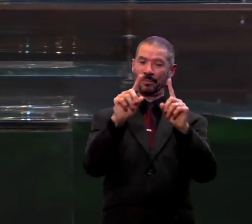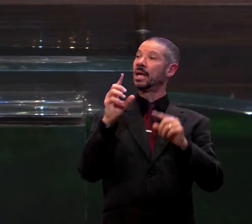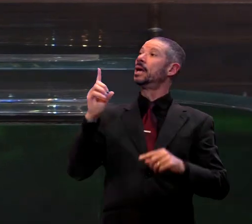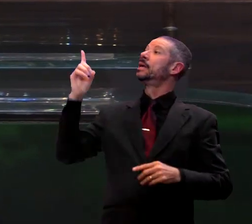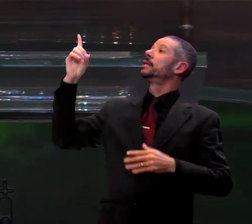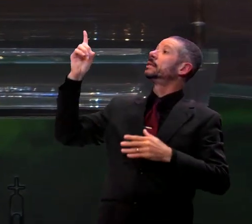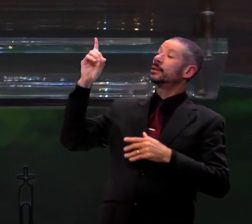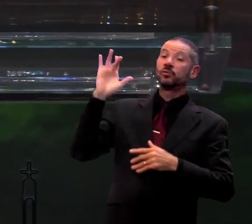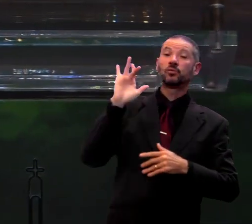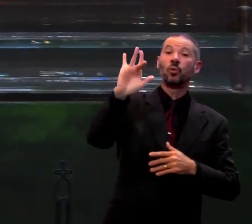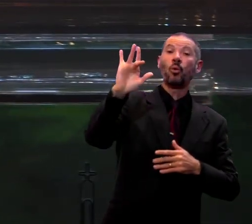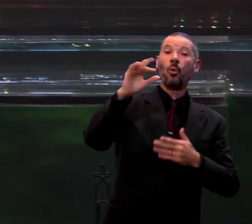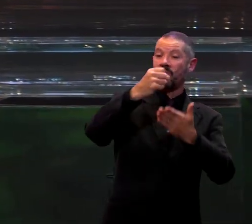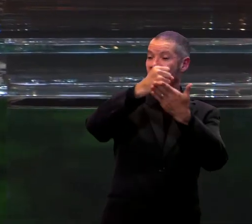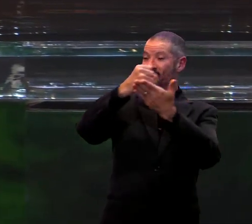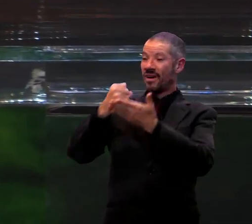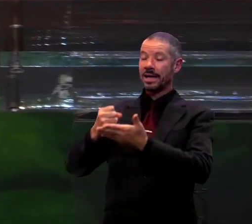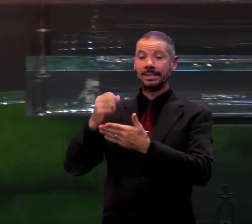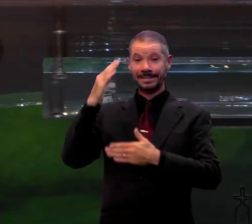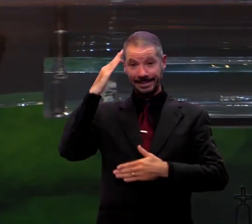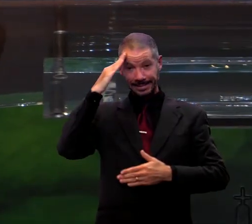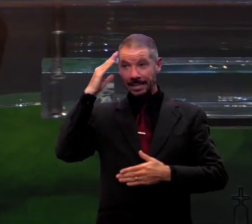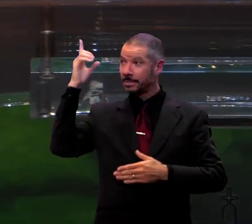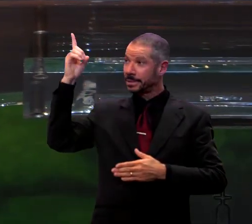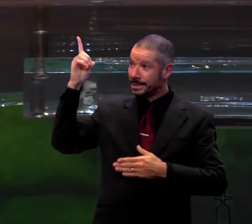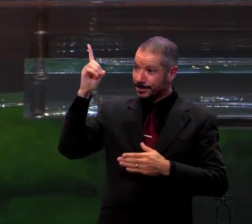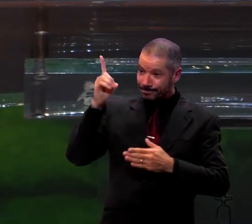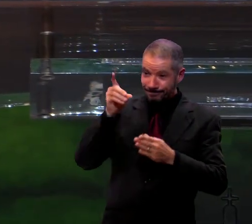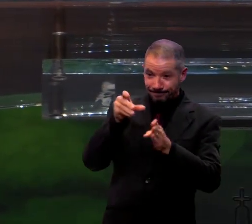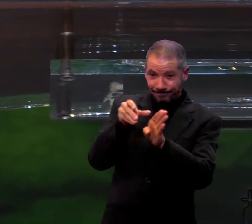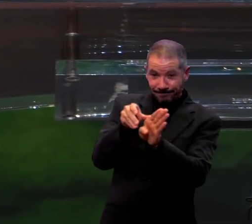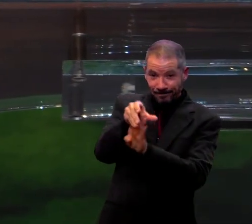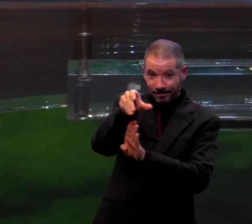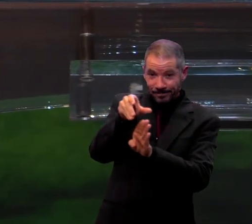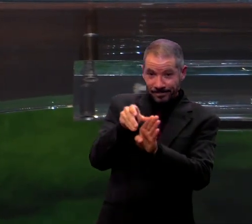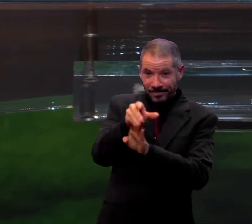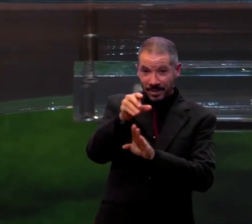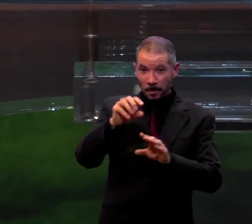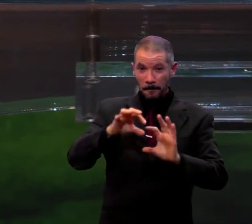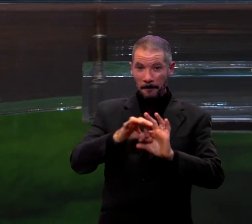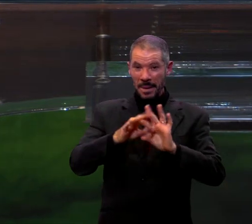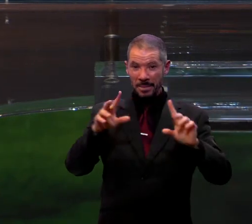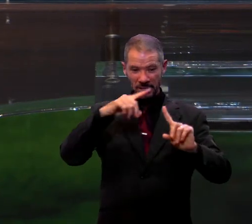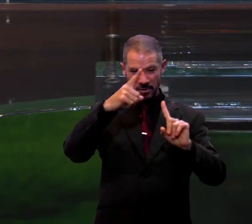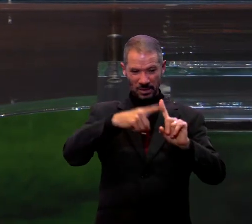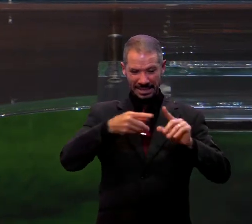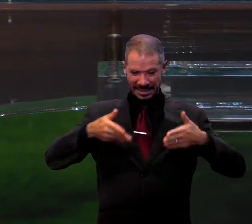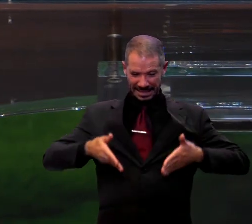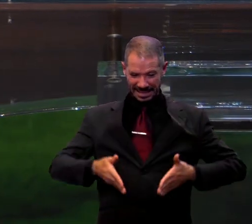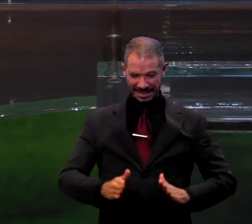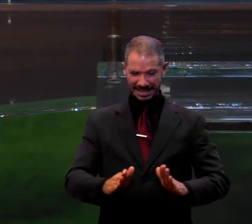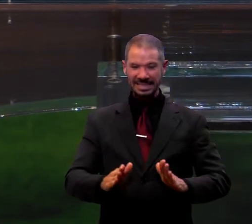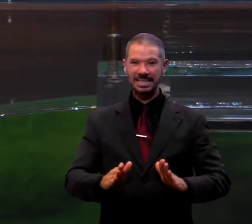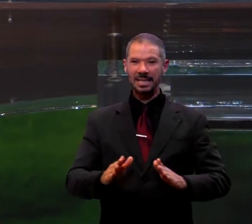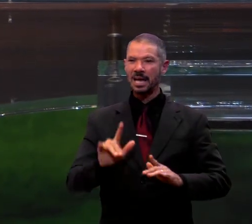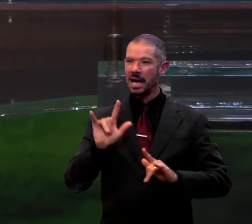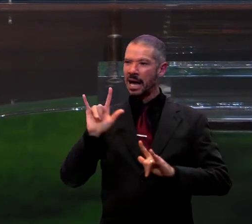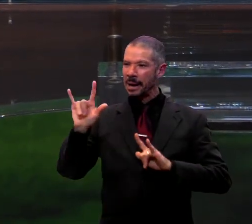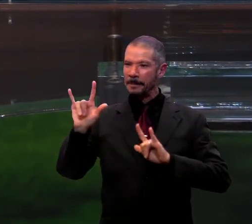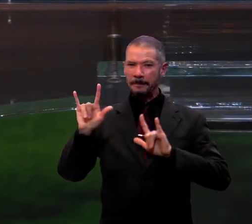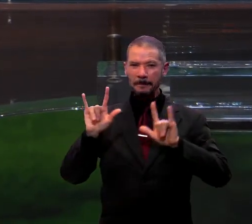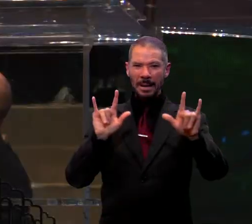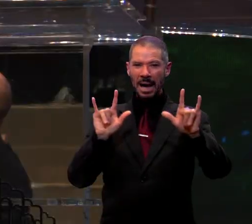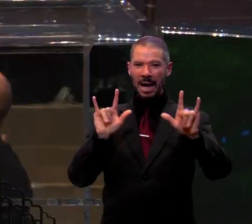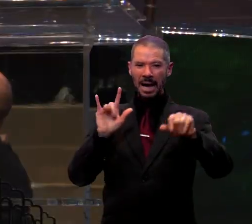porque Ele diz: sabe, filho, filha, eu te coloquei no mundo para amar, e para